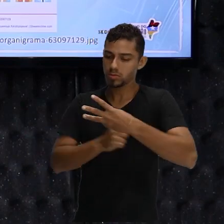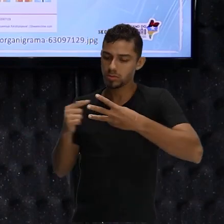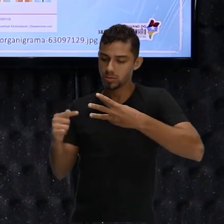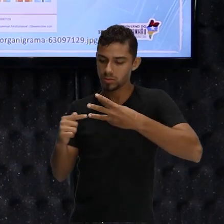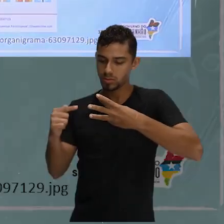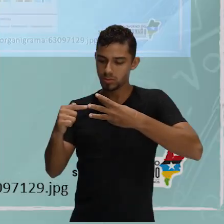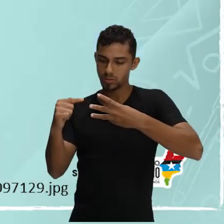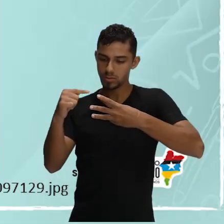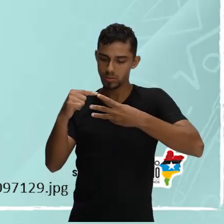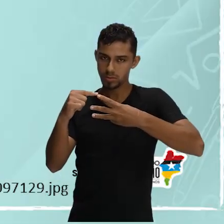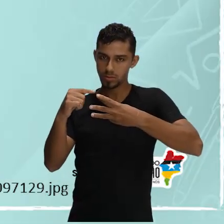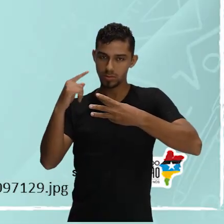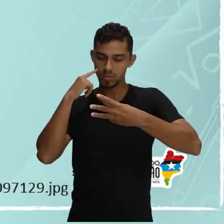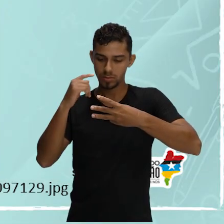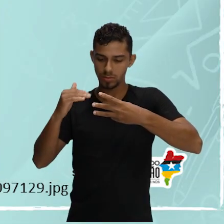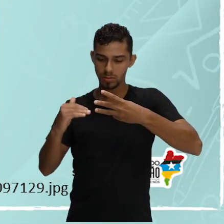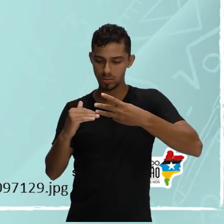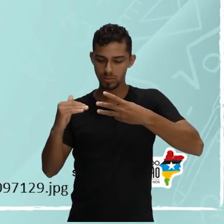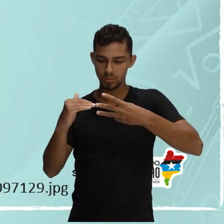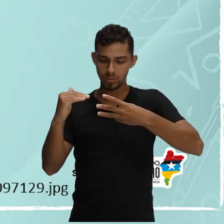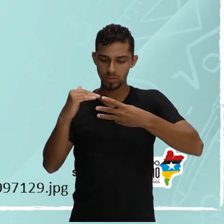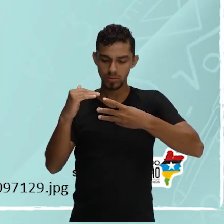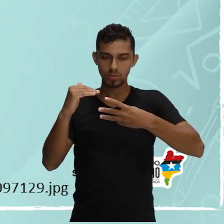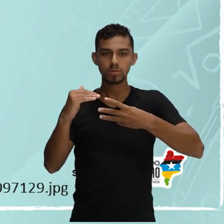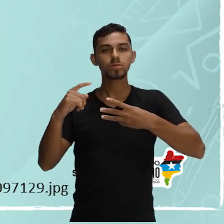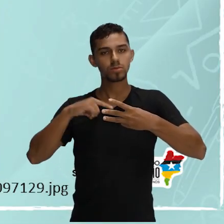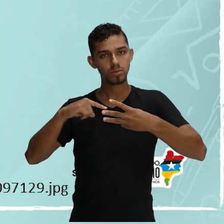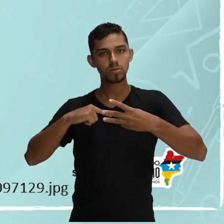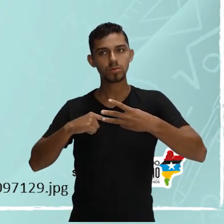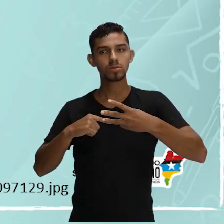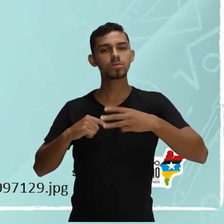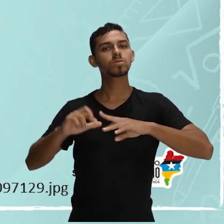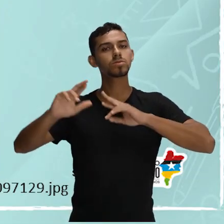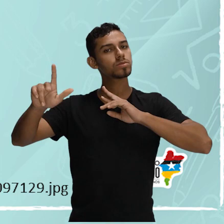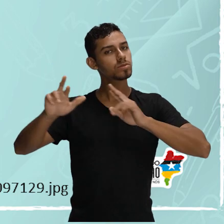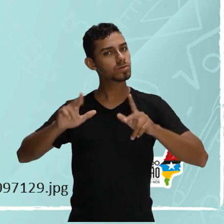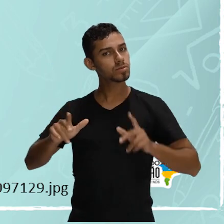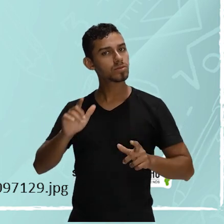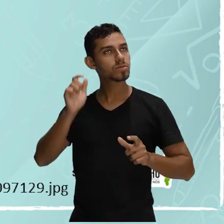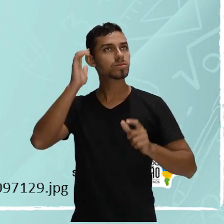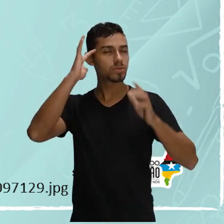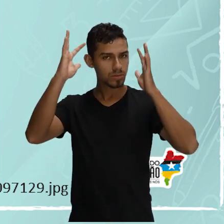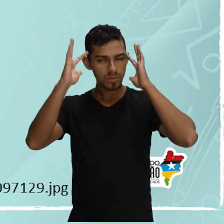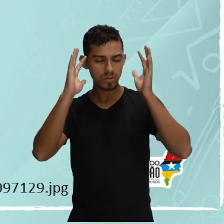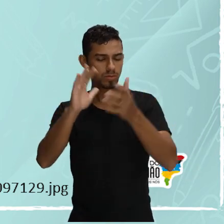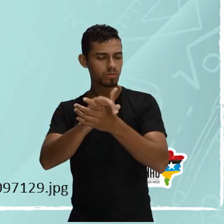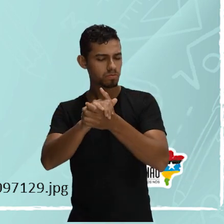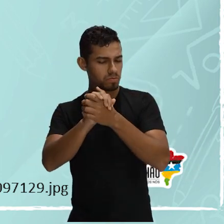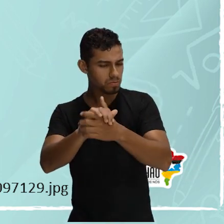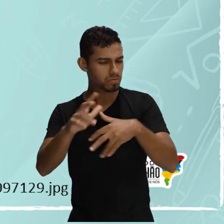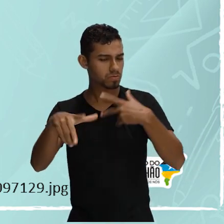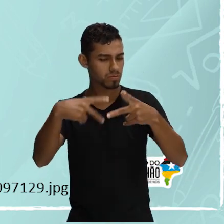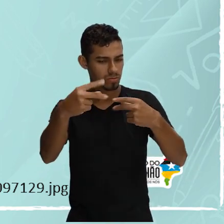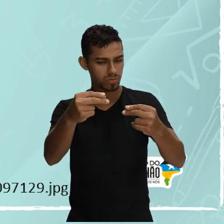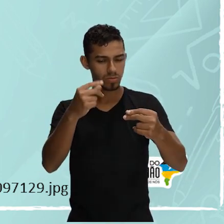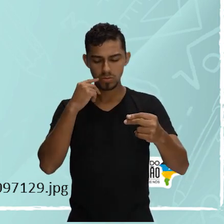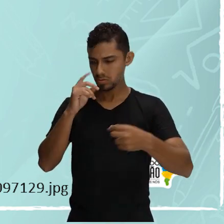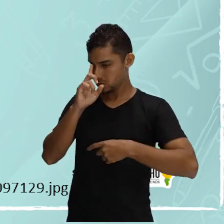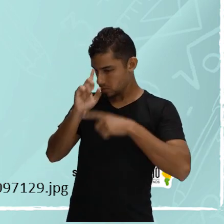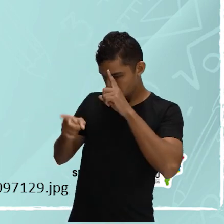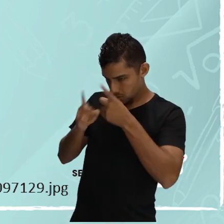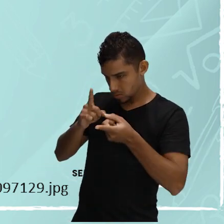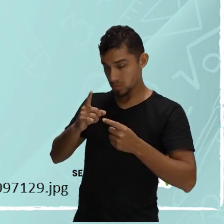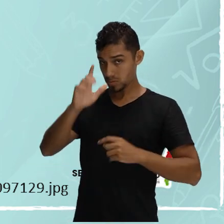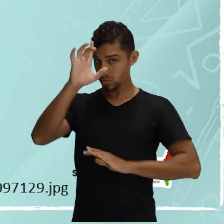diferentes camadas e posições, existe também diferentes noções de prestígio, de relações de poder,